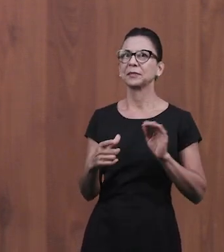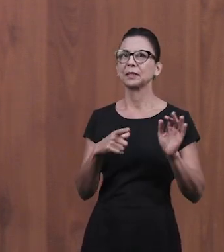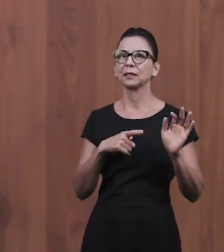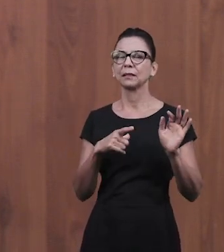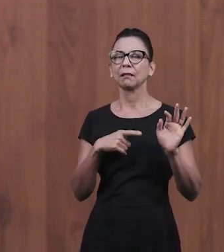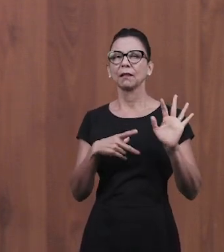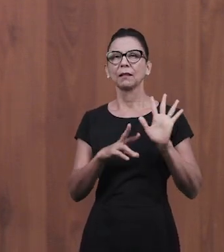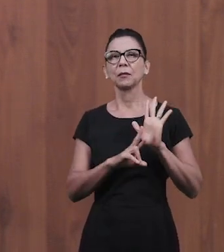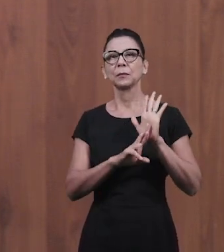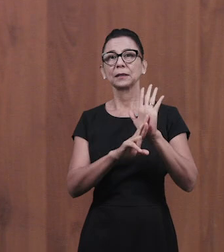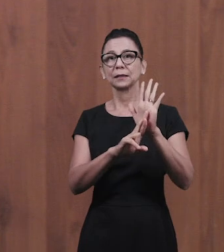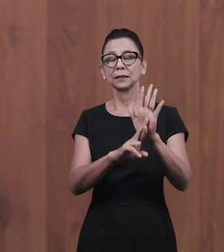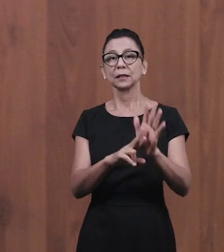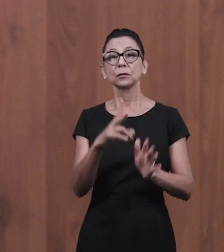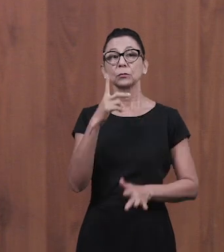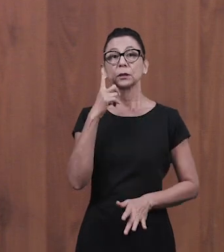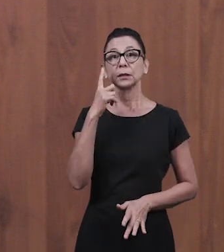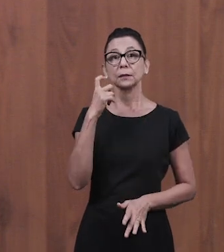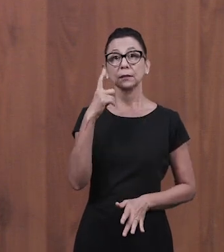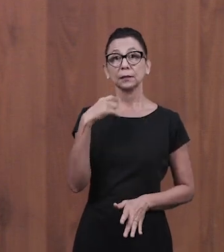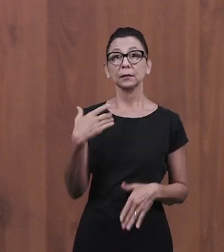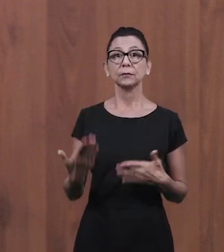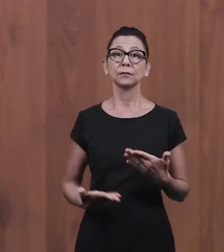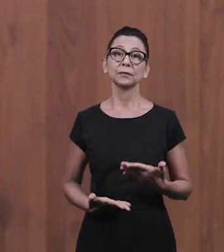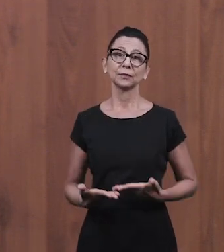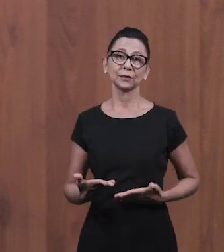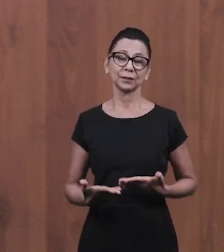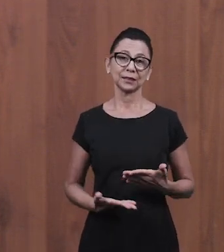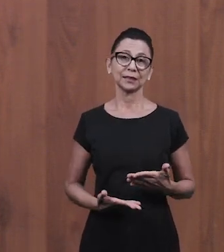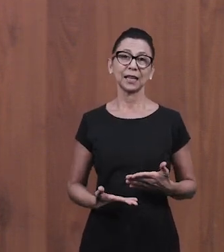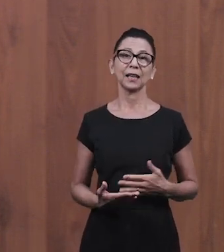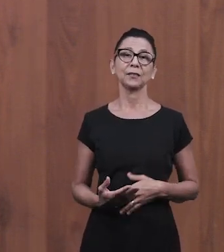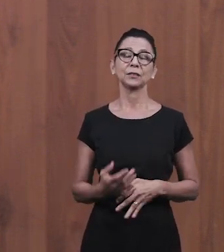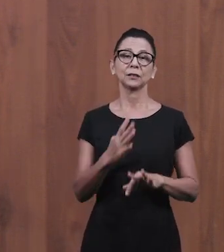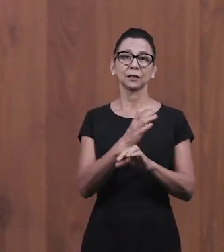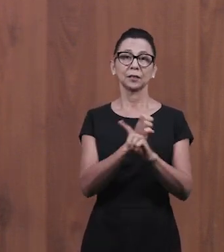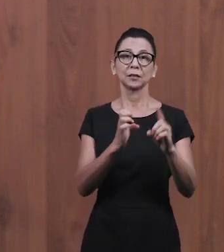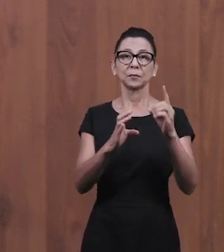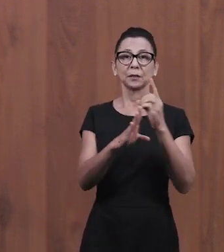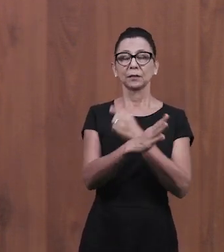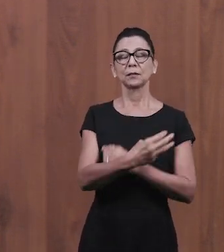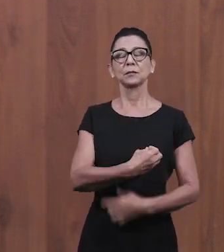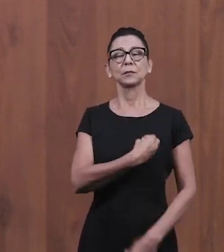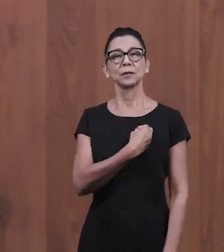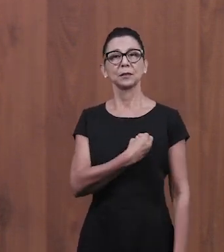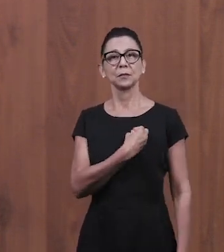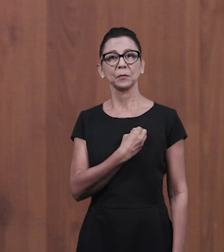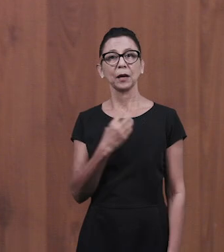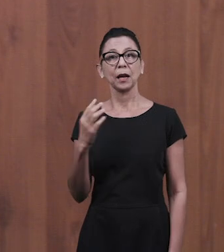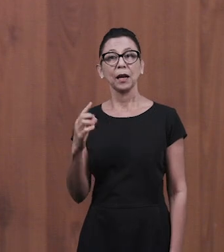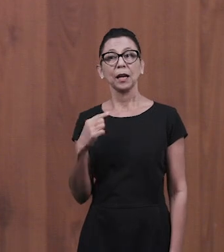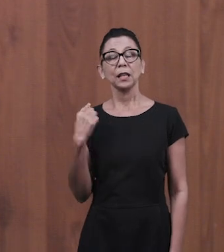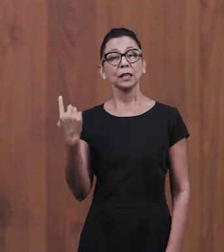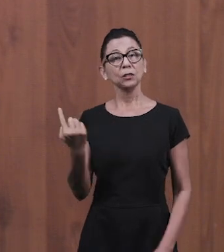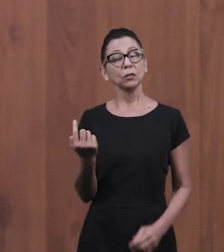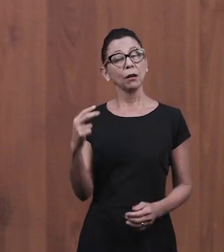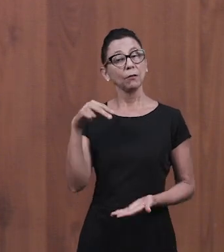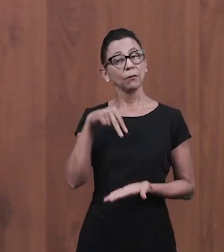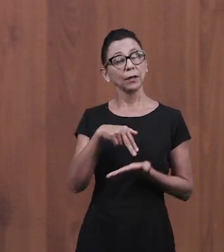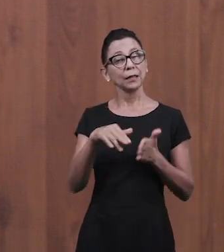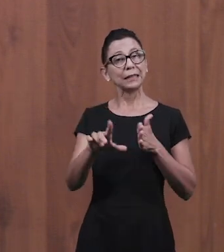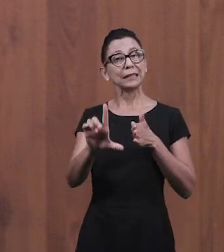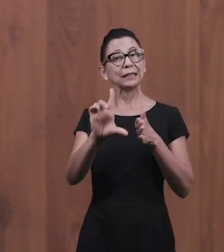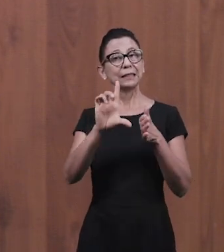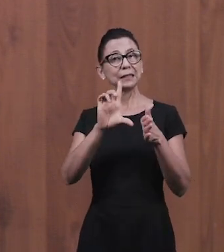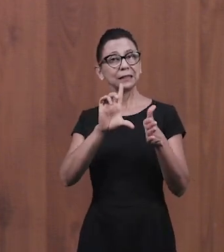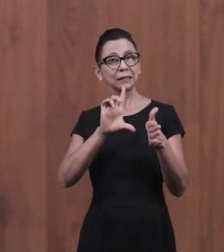representado aquele trabalho, aquele interesse dos irmãos em participar da Escola Bíblica Dominical. E nós estamos aqui antecipando alguns